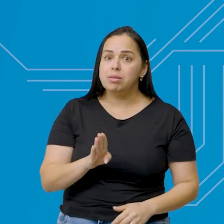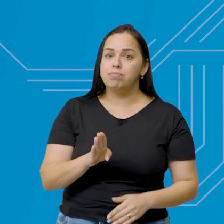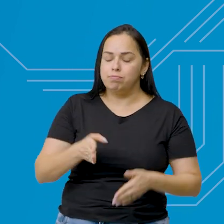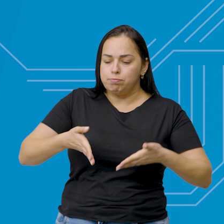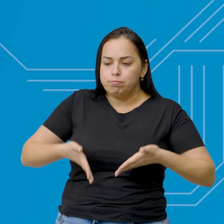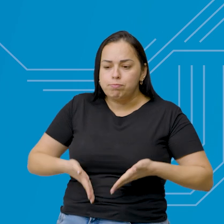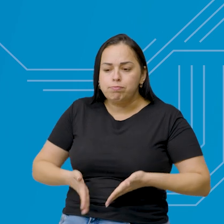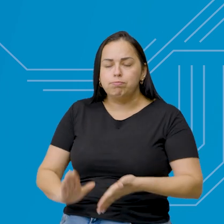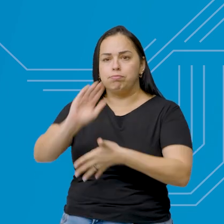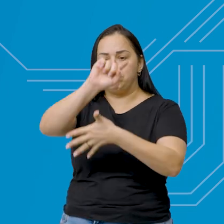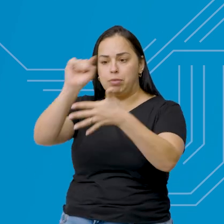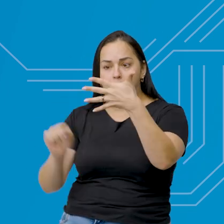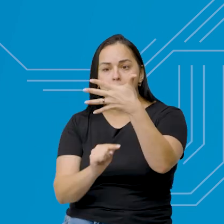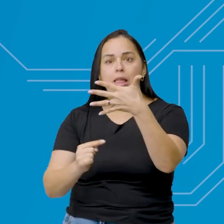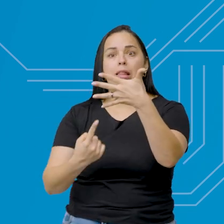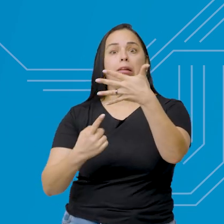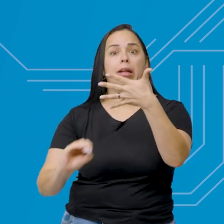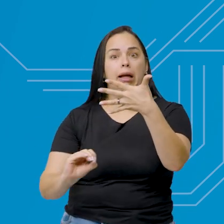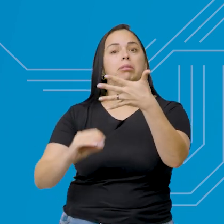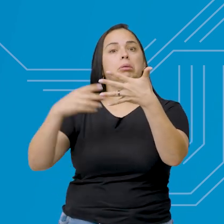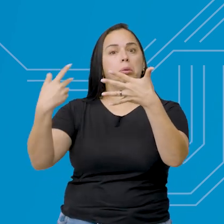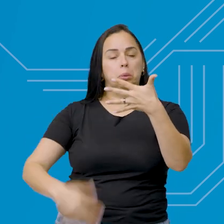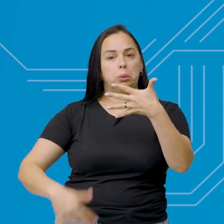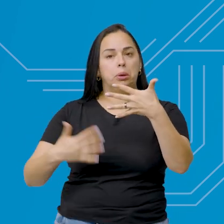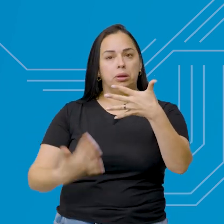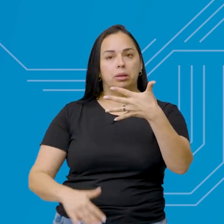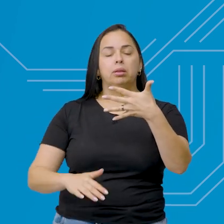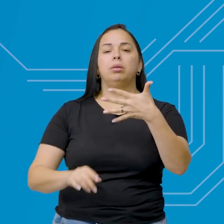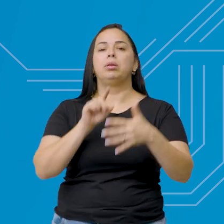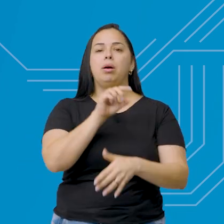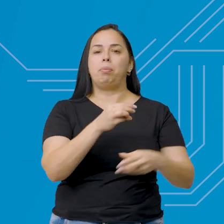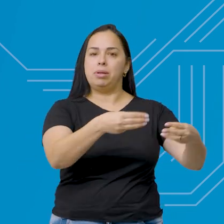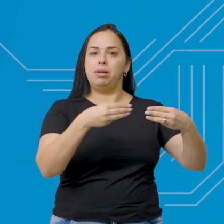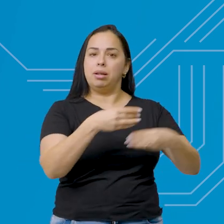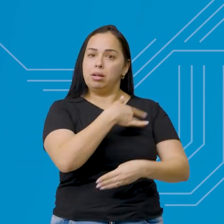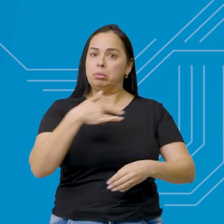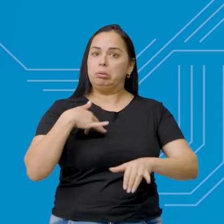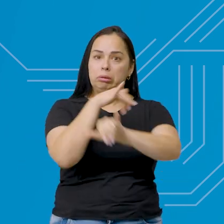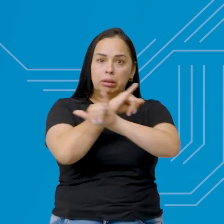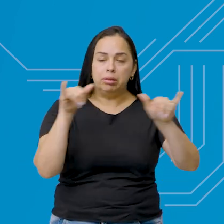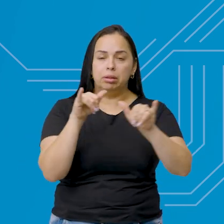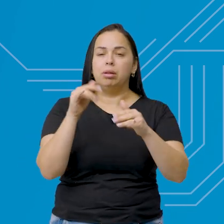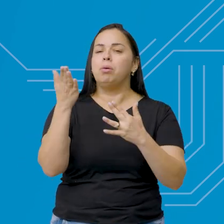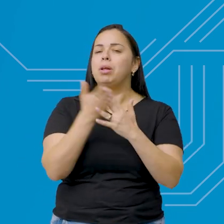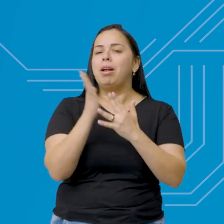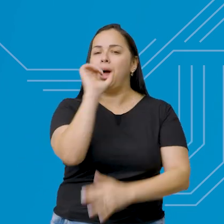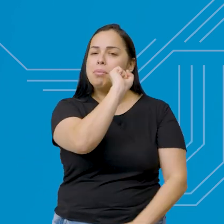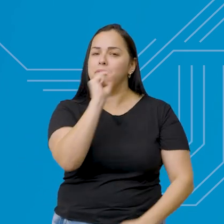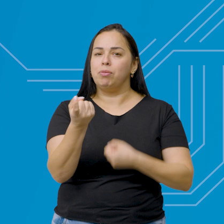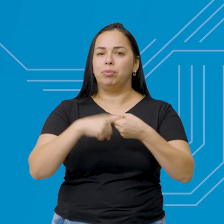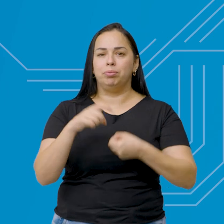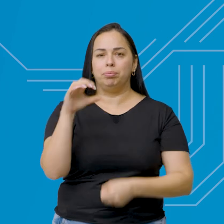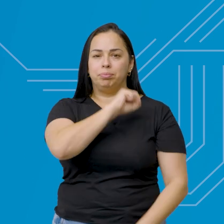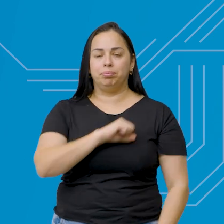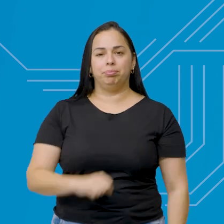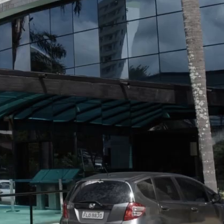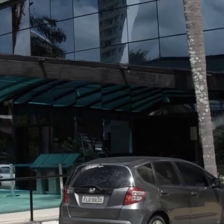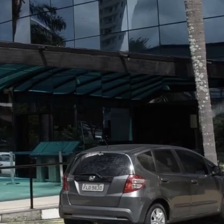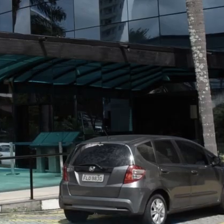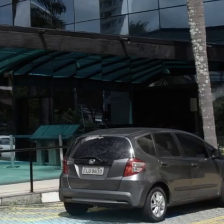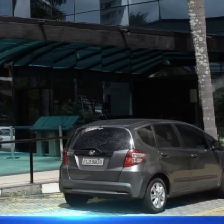10 países com o maior número de nascimentos prematuros no mundo, de acordo com o Ministério da Saúde. O intervalo é